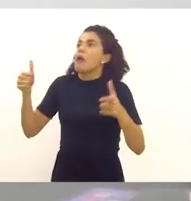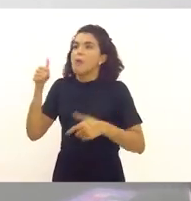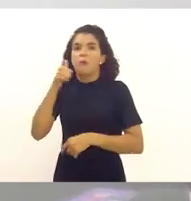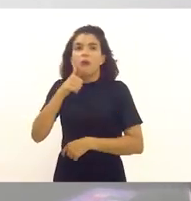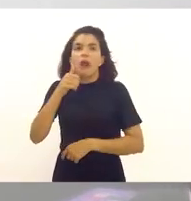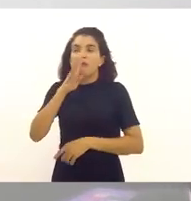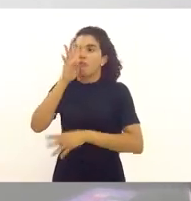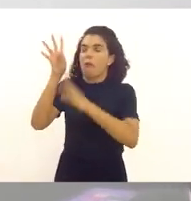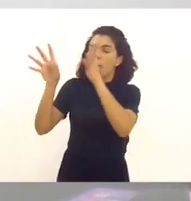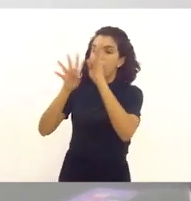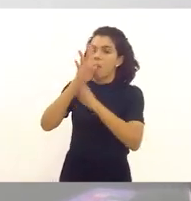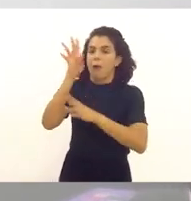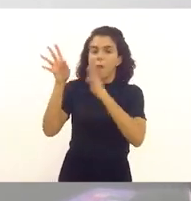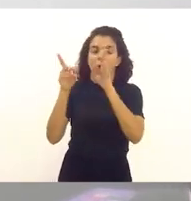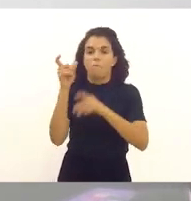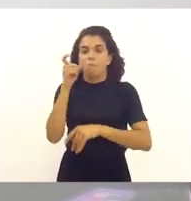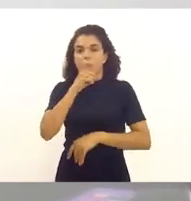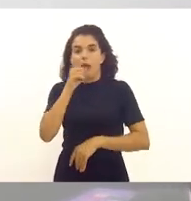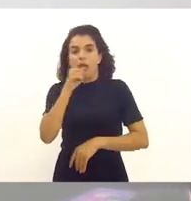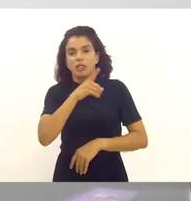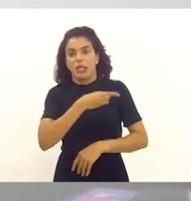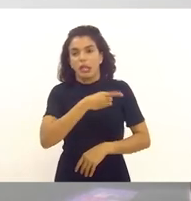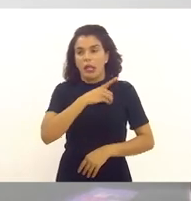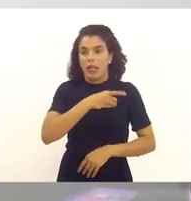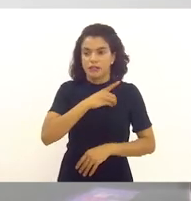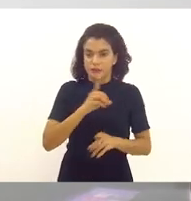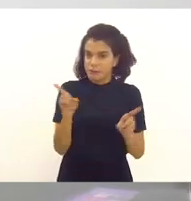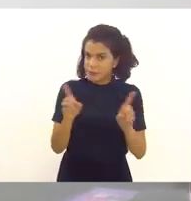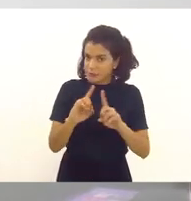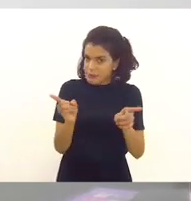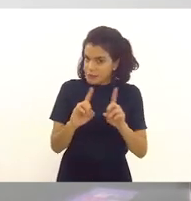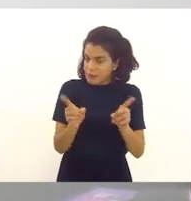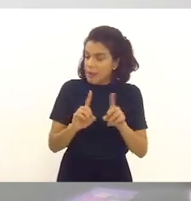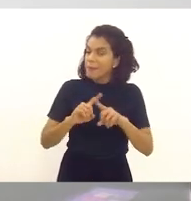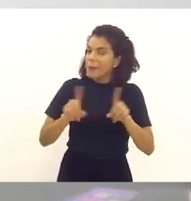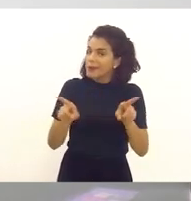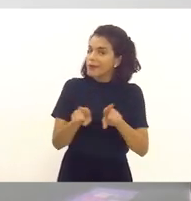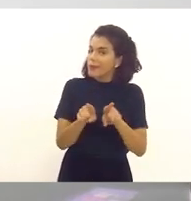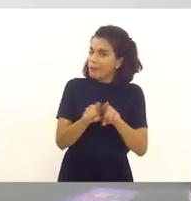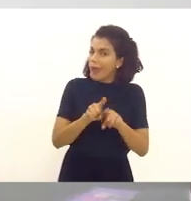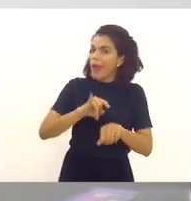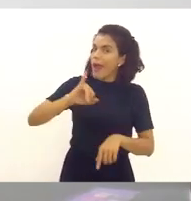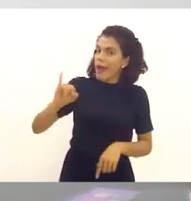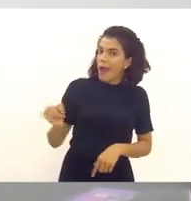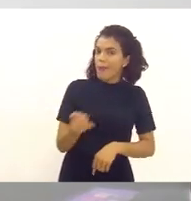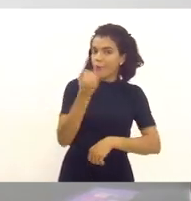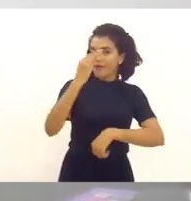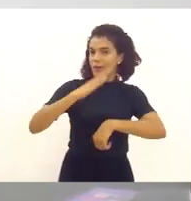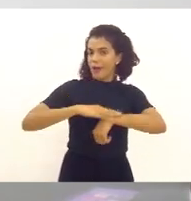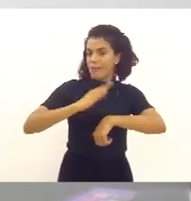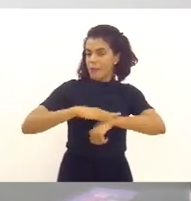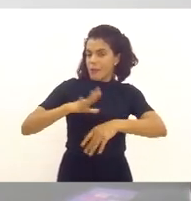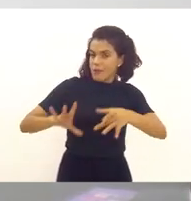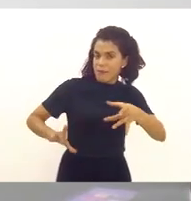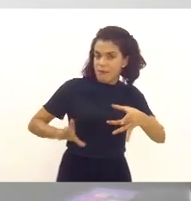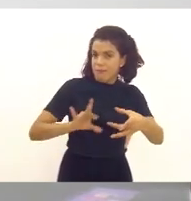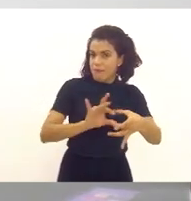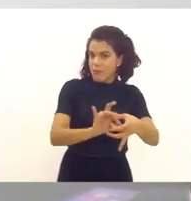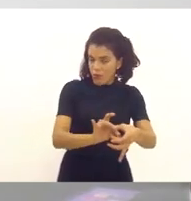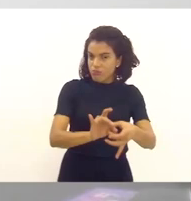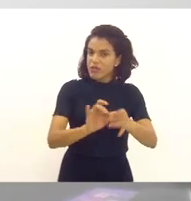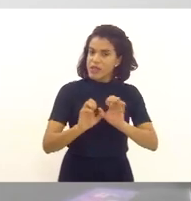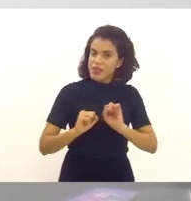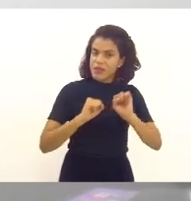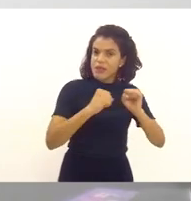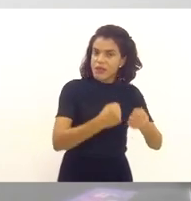que estão usando equivocadamente a lei Mas eu não poderia também de de aproveitar essa fala para ir